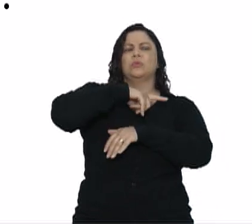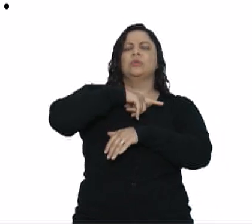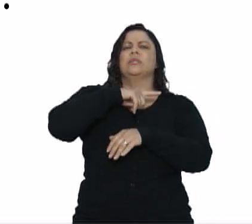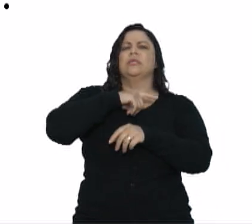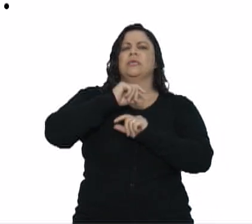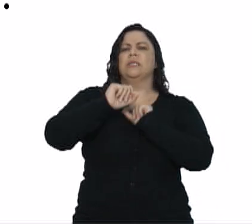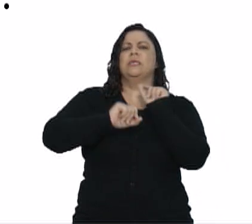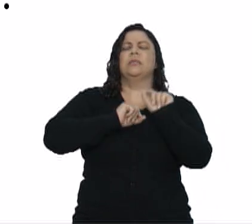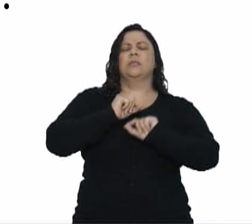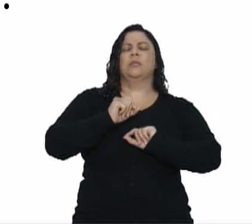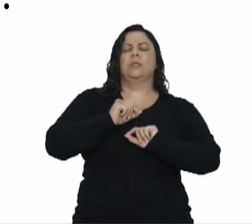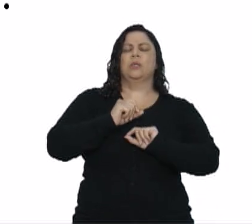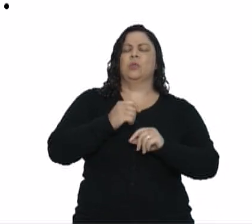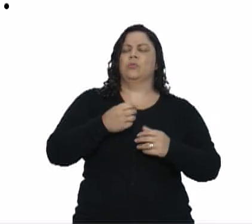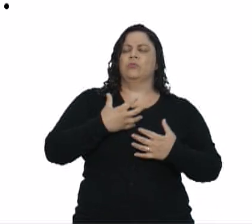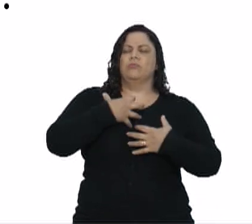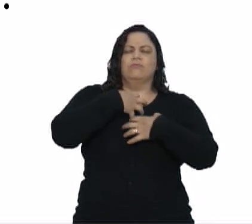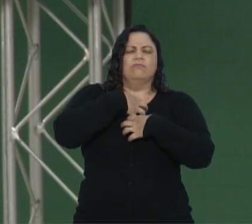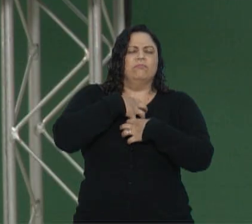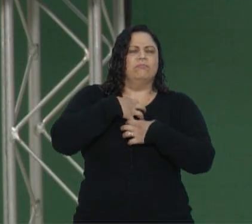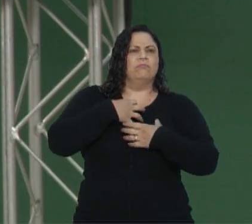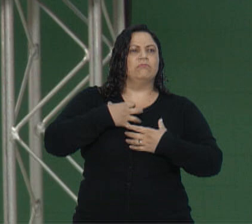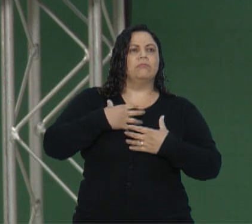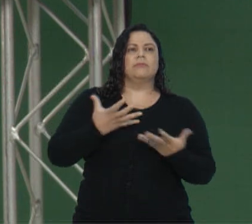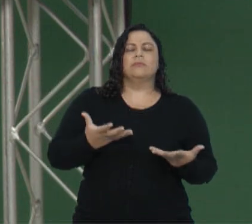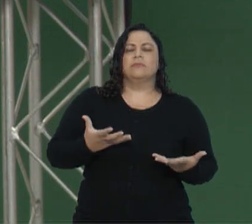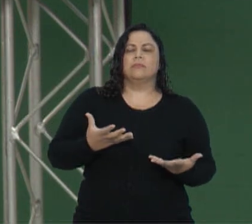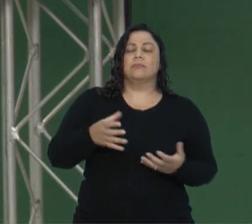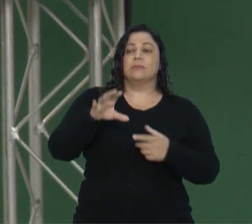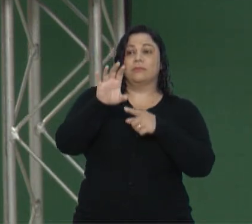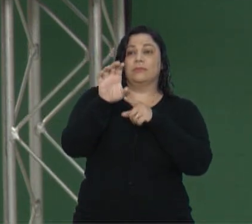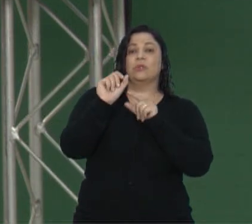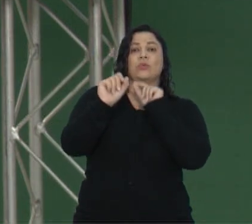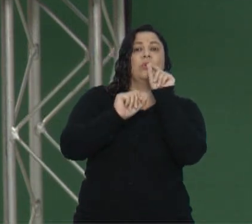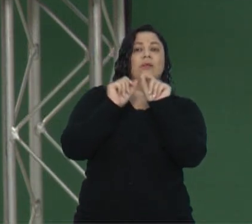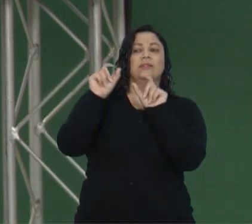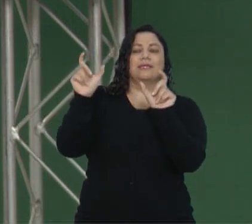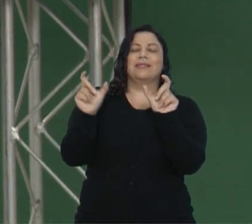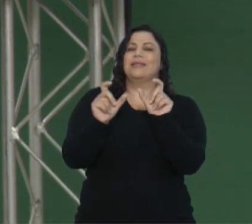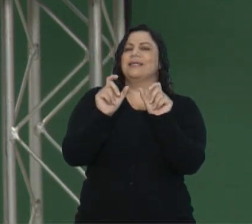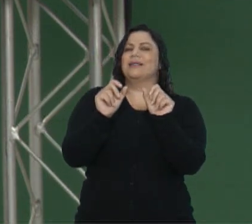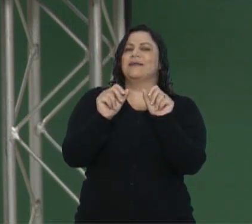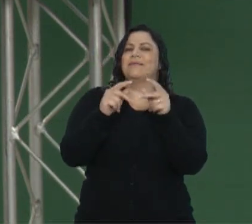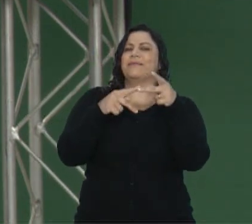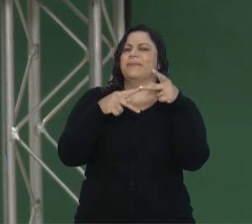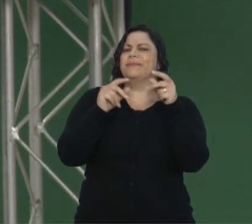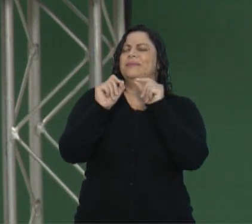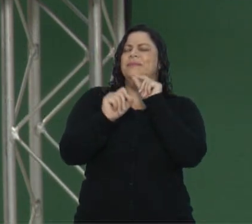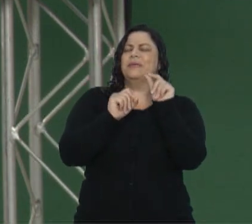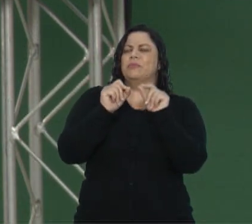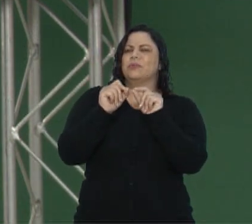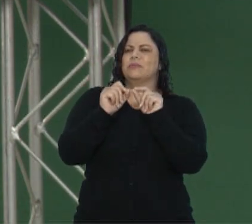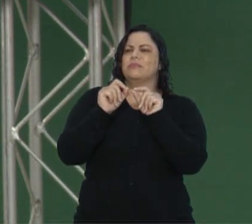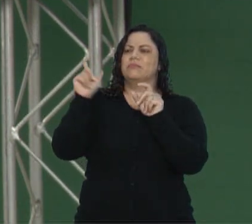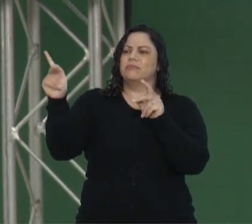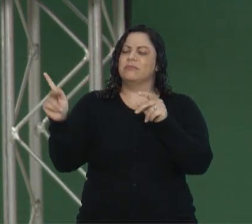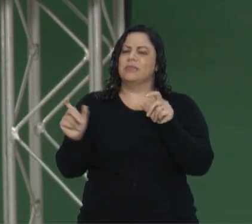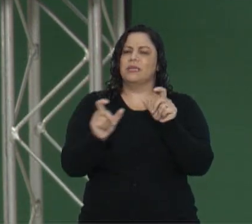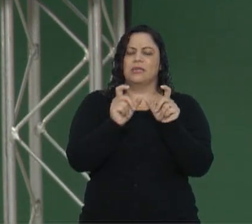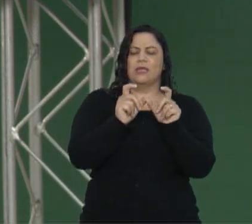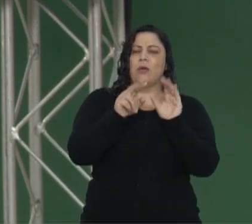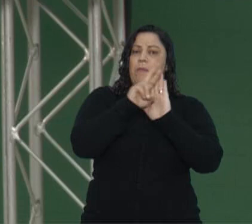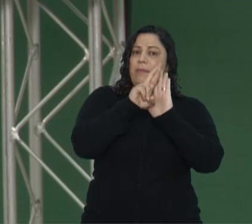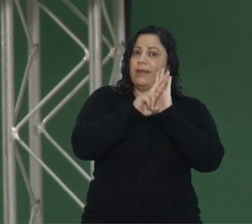Qual é a palavrinha que vai aqui? Qual seria a preposição que cabe aqui? Né? Veja, tem uma regra, tem aí,